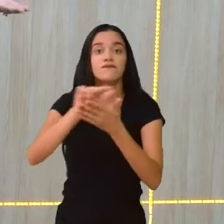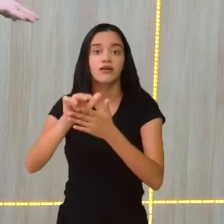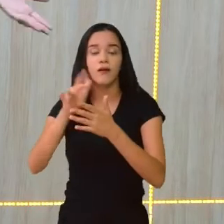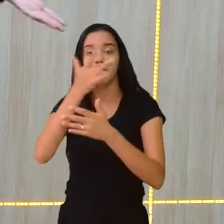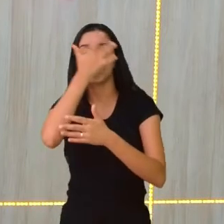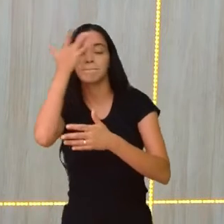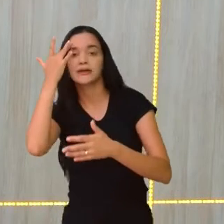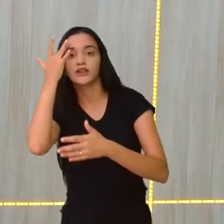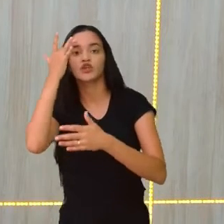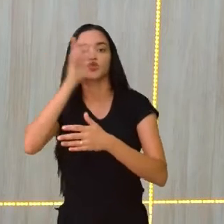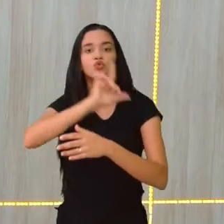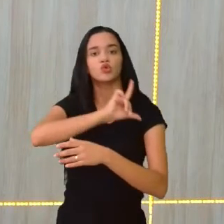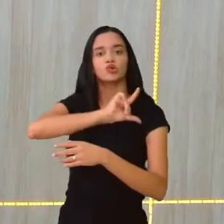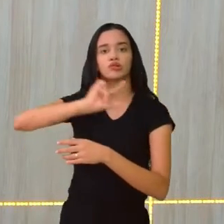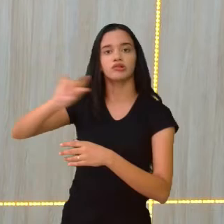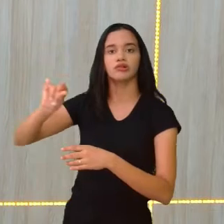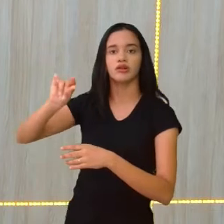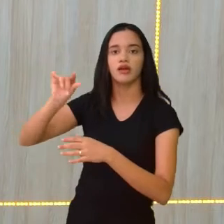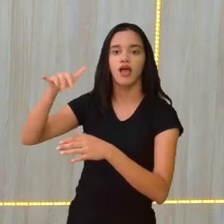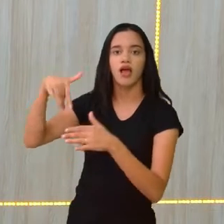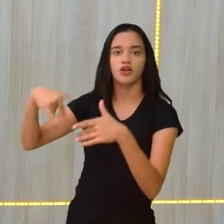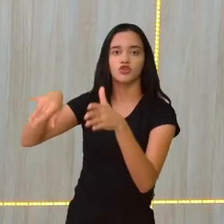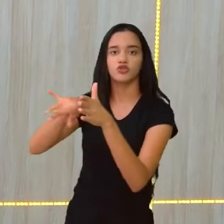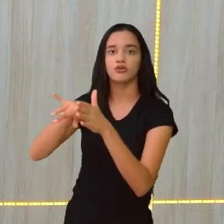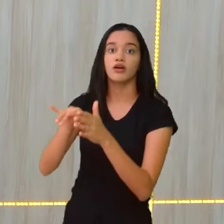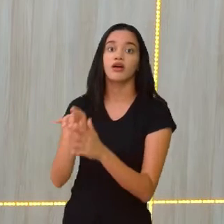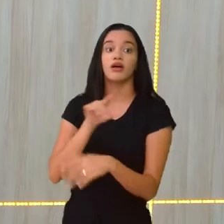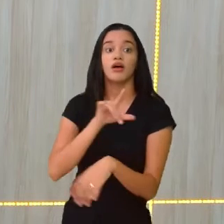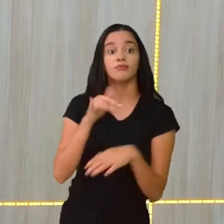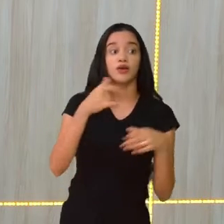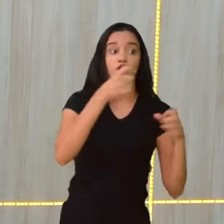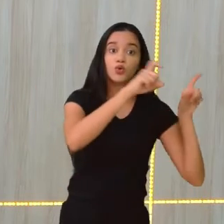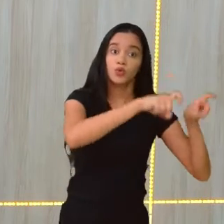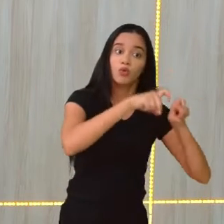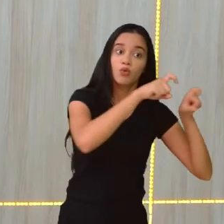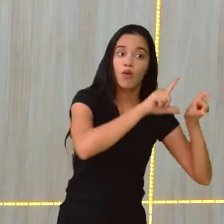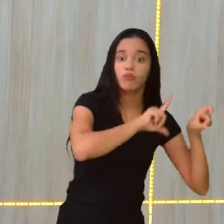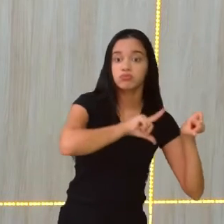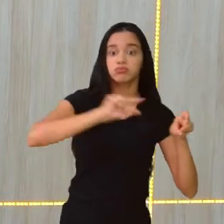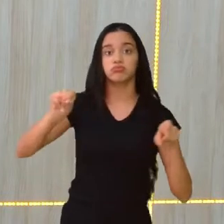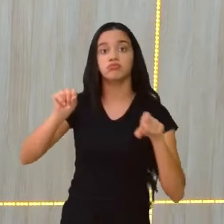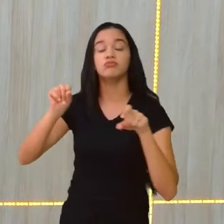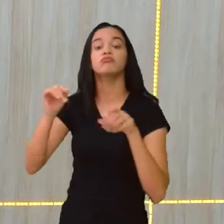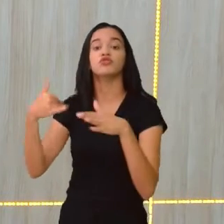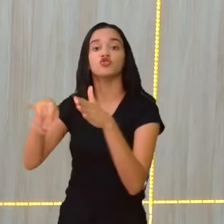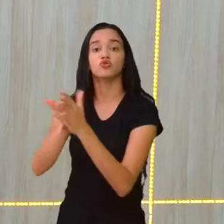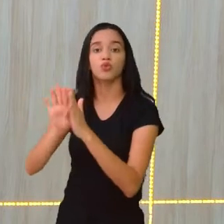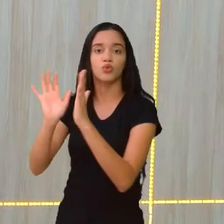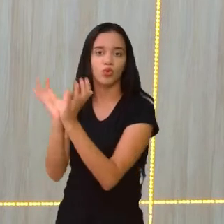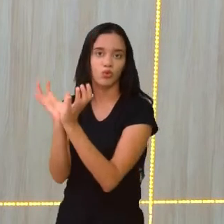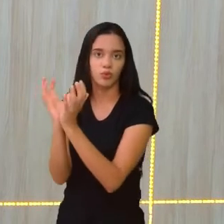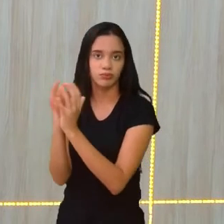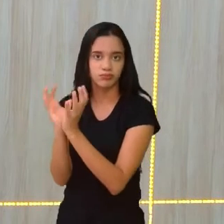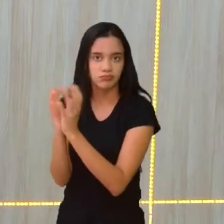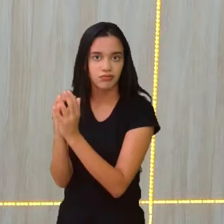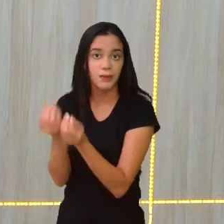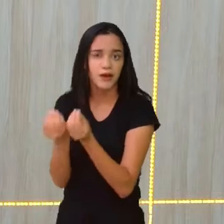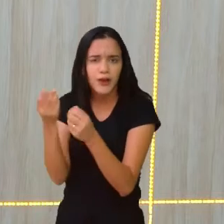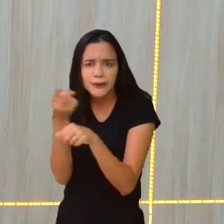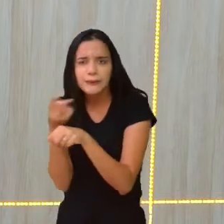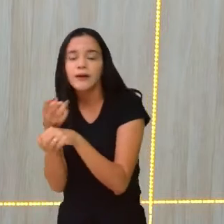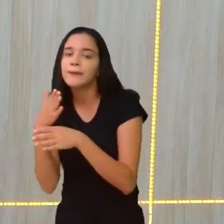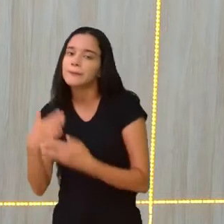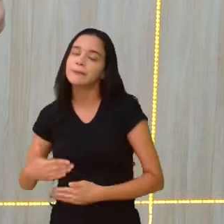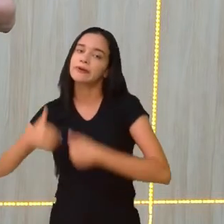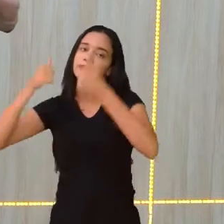saíram aqui para o Recife, saíram da zona rural. Então, essas pessoas realmente elas saíram para procurar